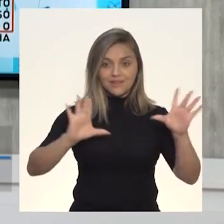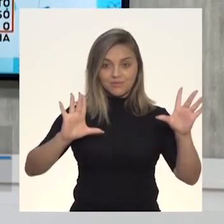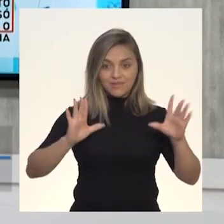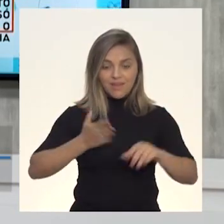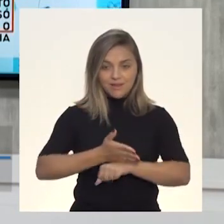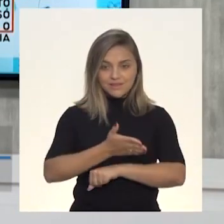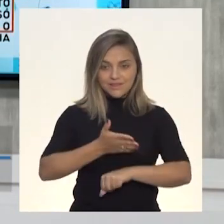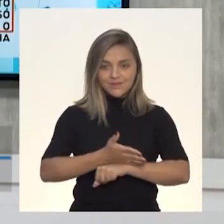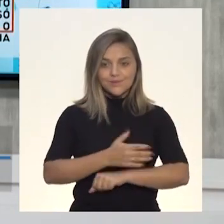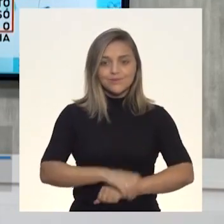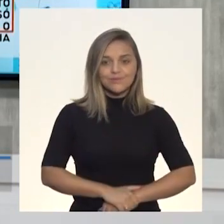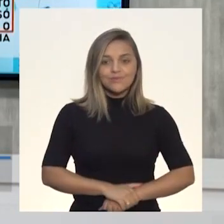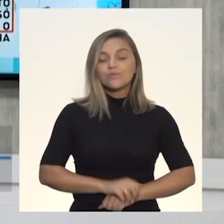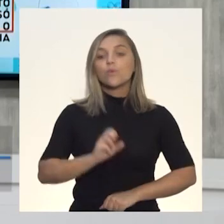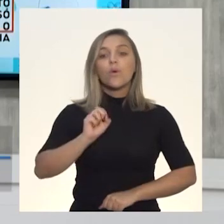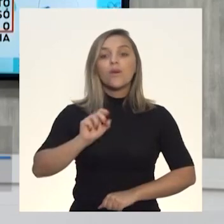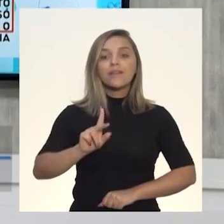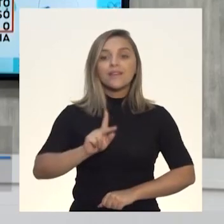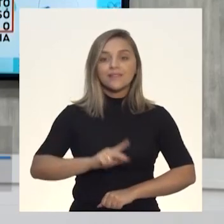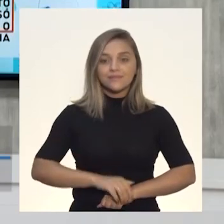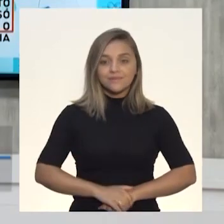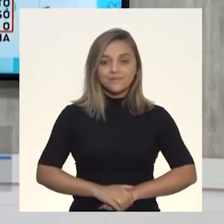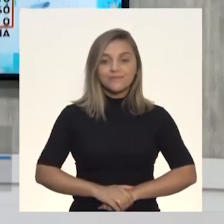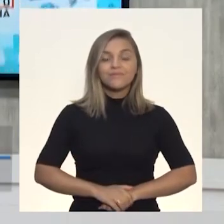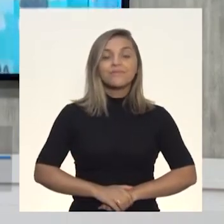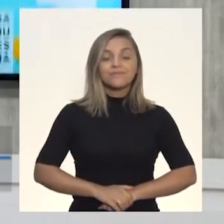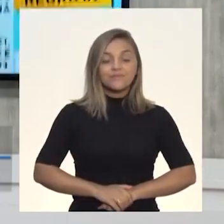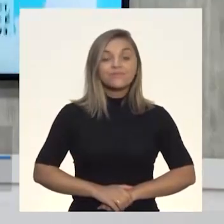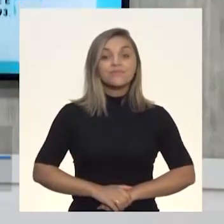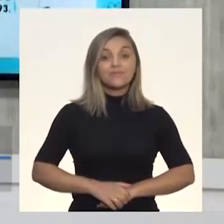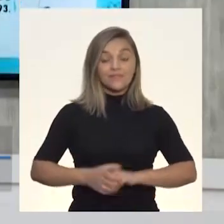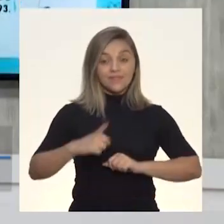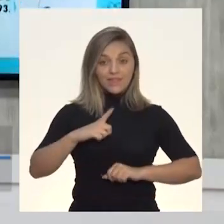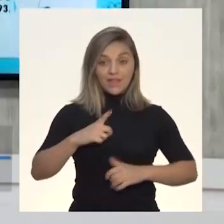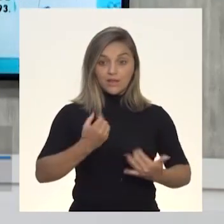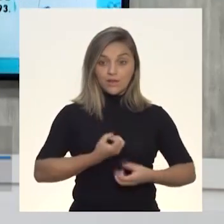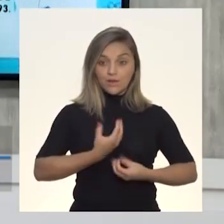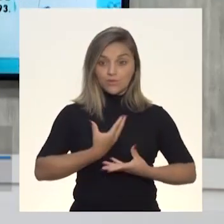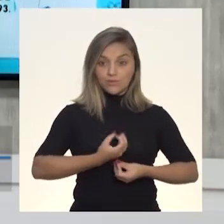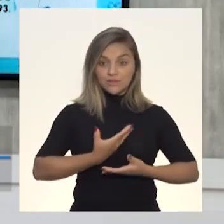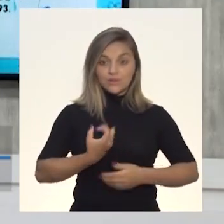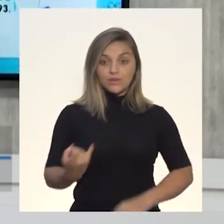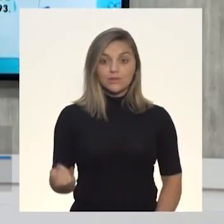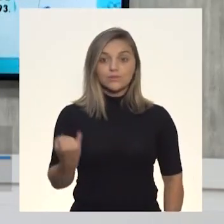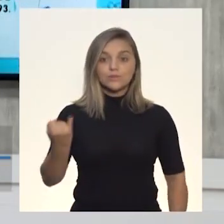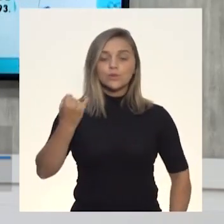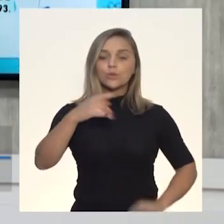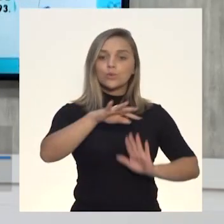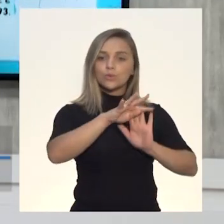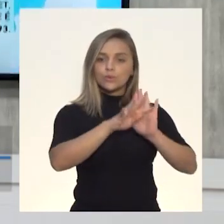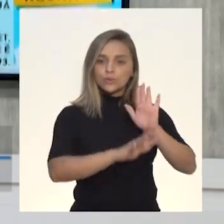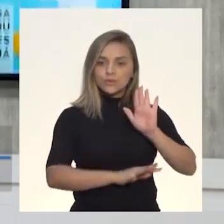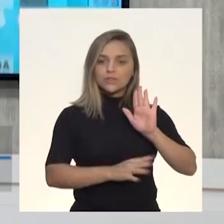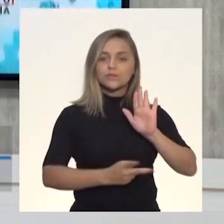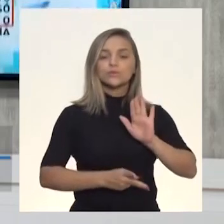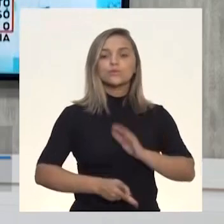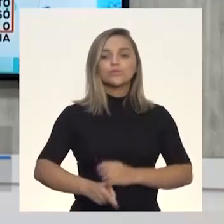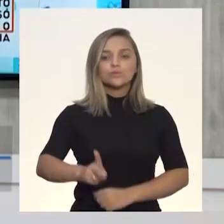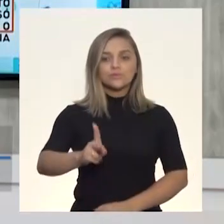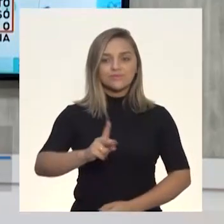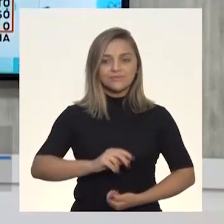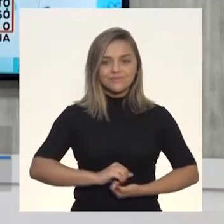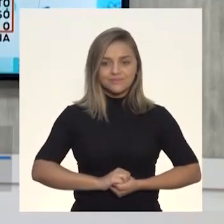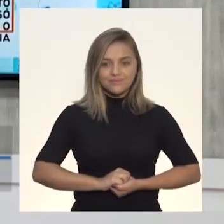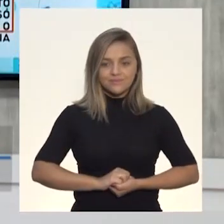acesso. Tudo bem? Grifei essa informação como importante e o texto continua. Vamos pegar o raciocínio aqui,